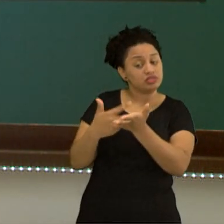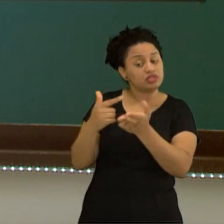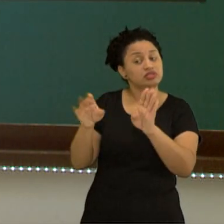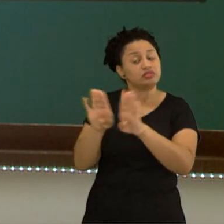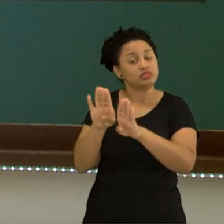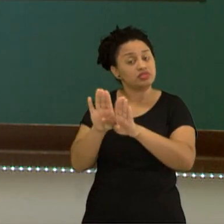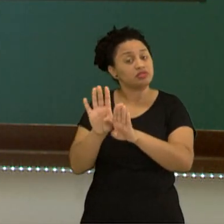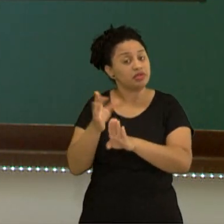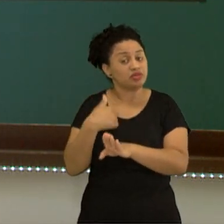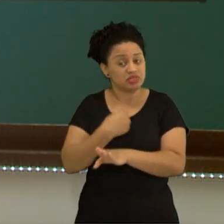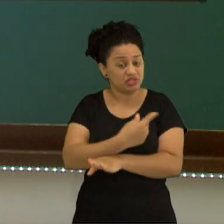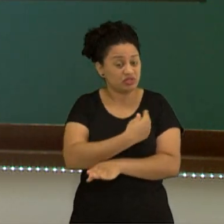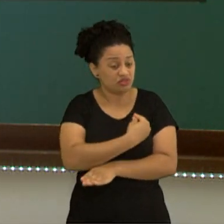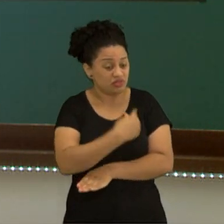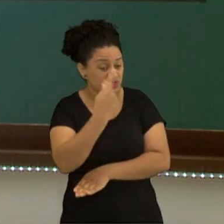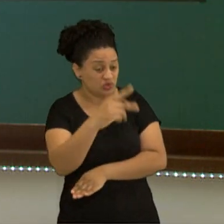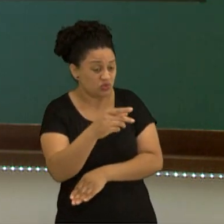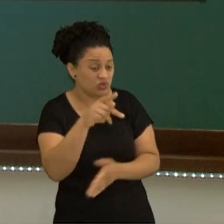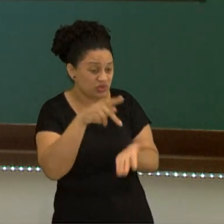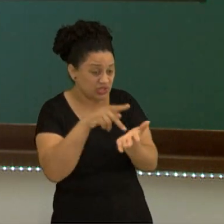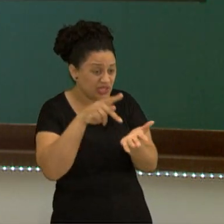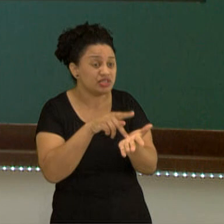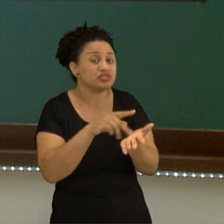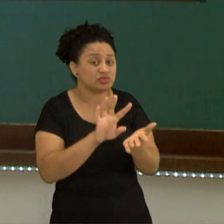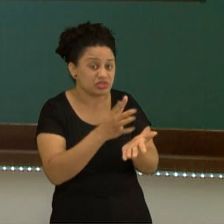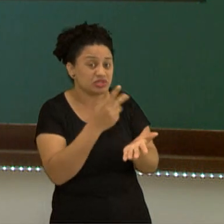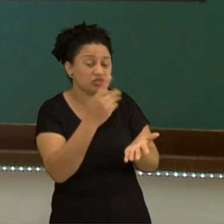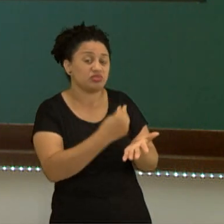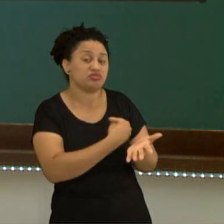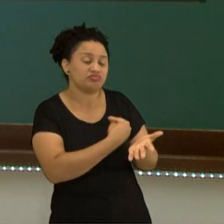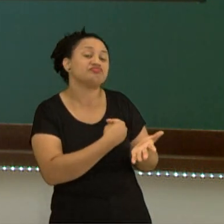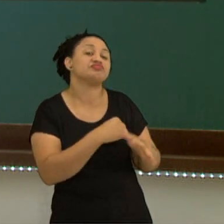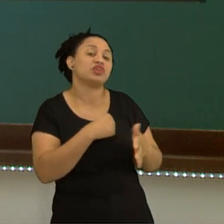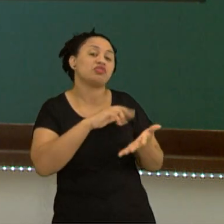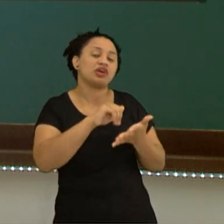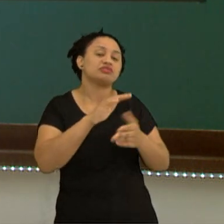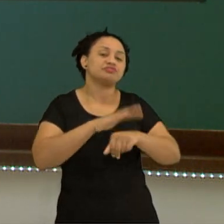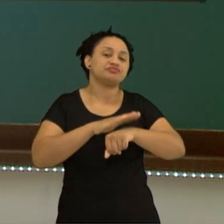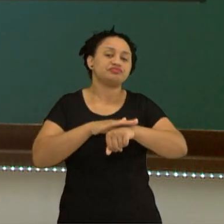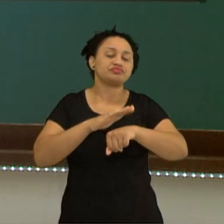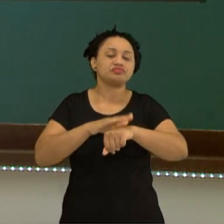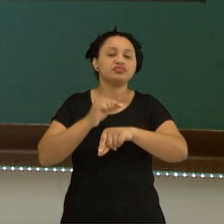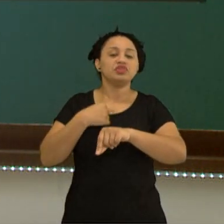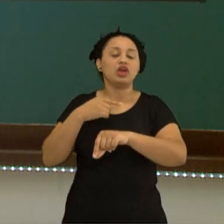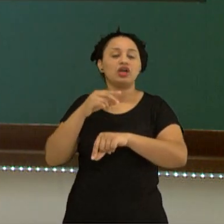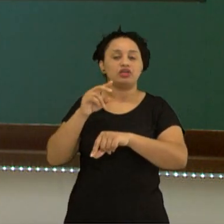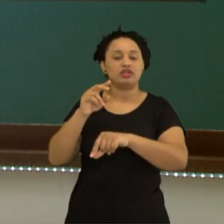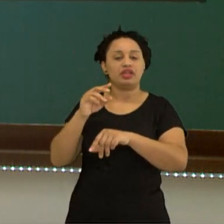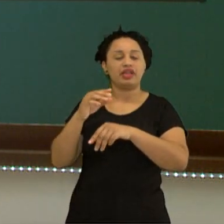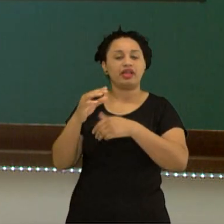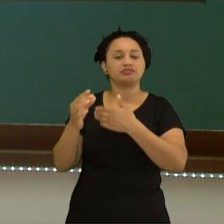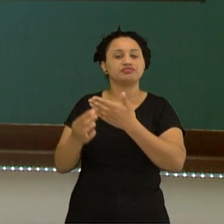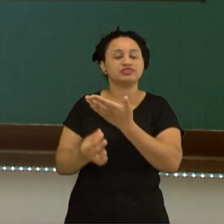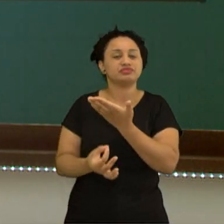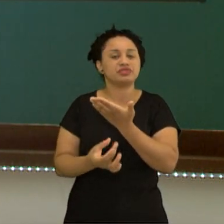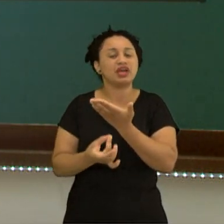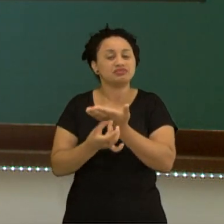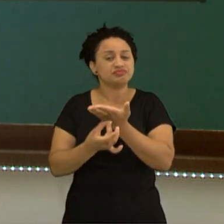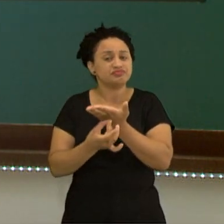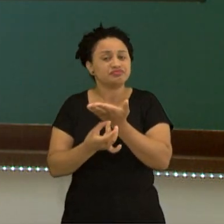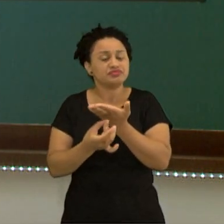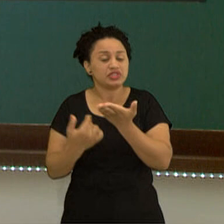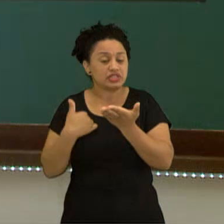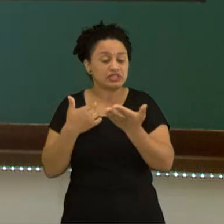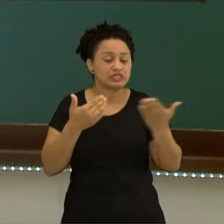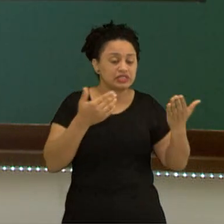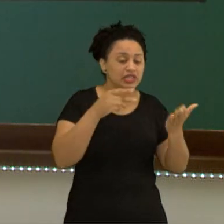aconteceu com você? Então, em diversos momentos, a ficção é confrontada com a realidade. Então, a pessoa